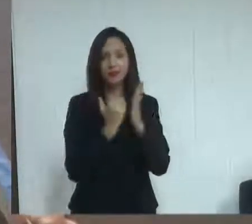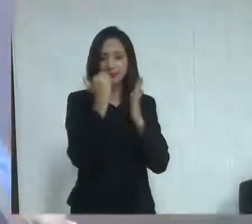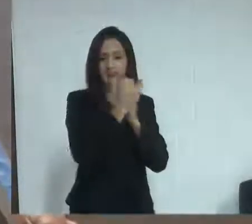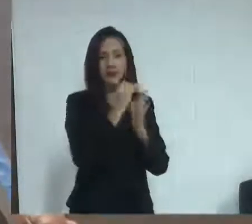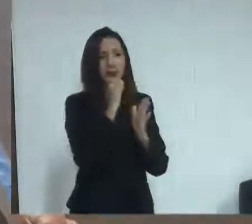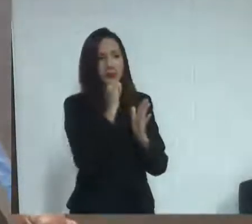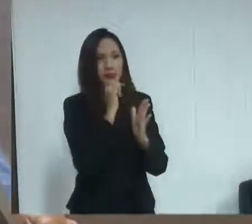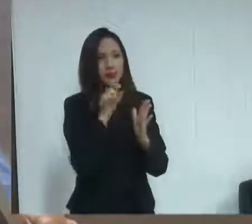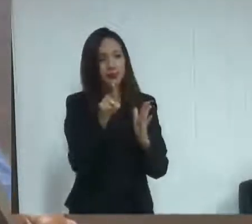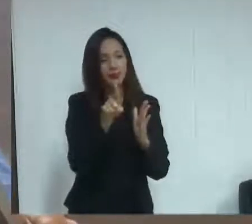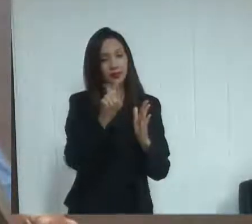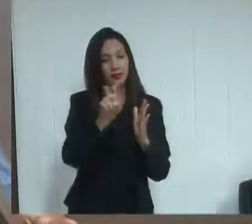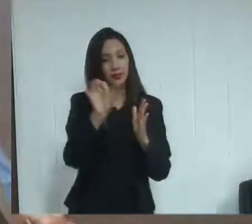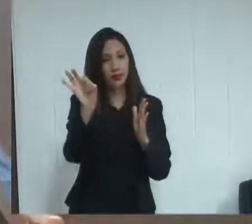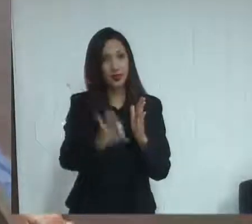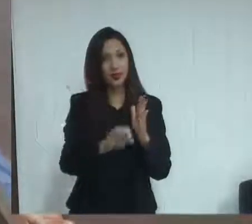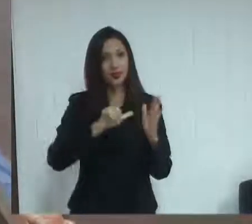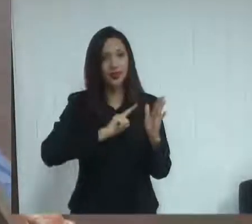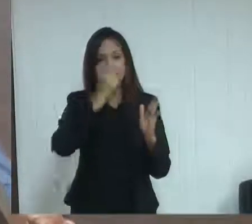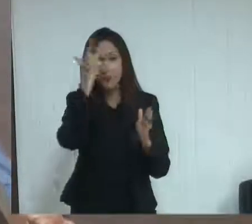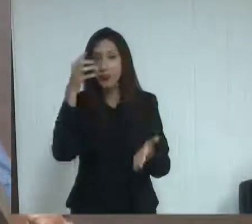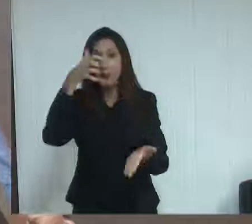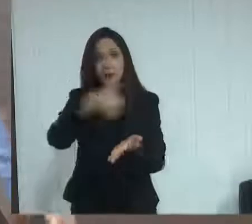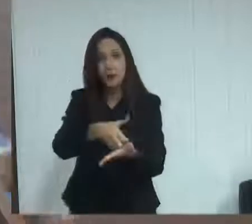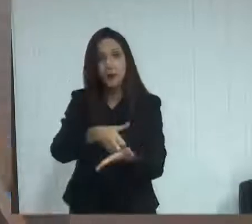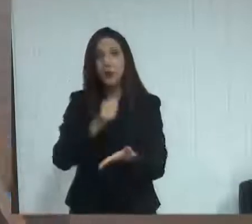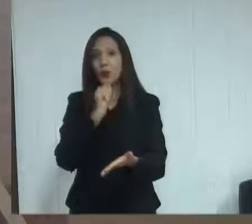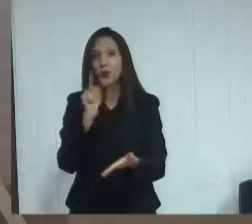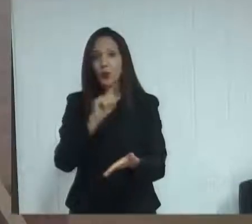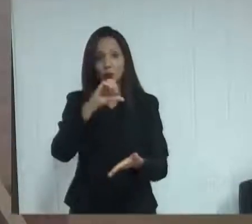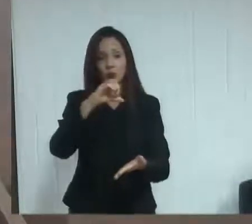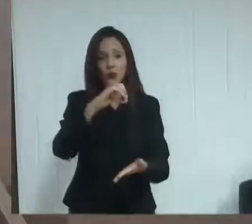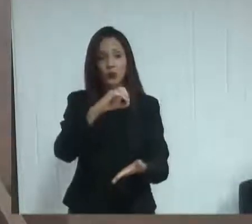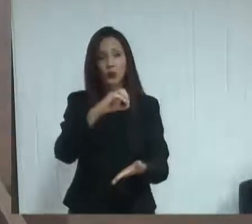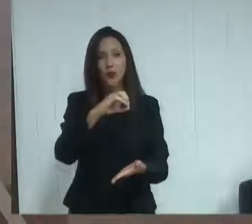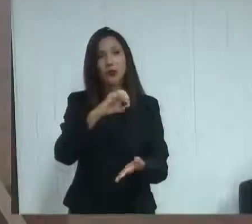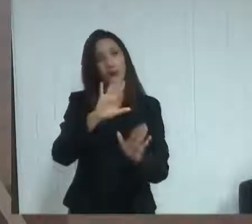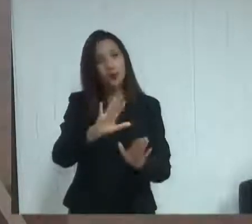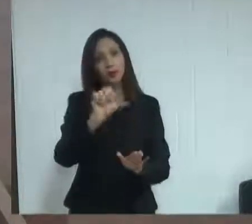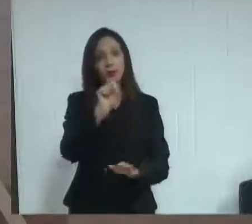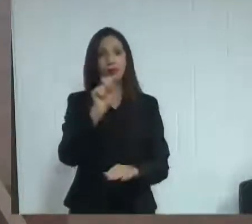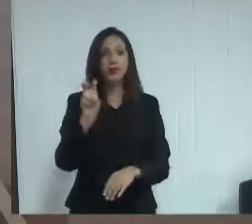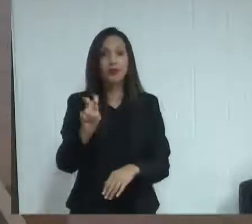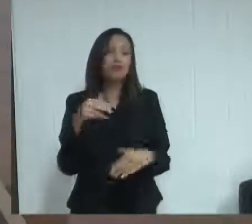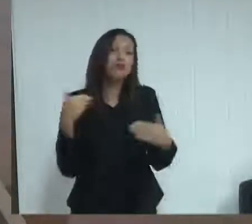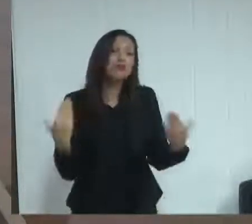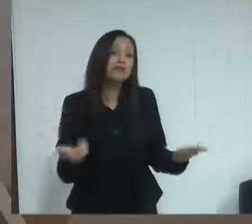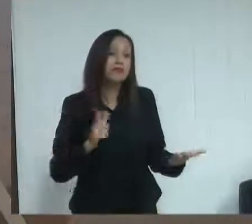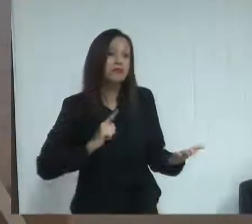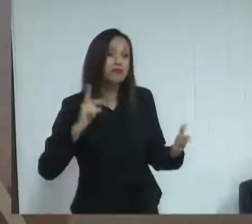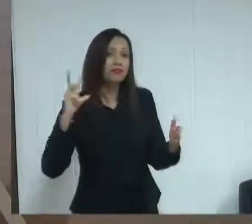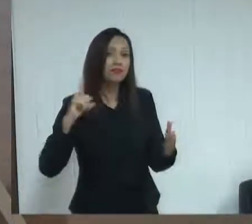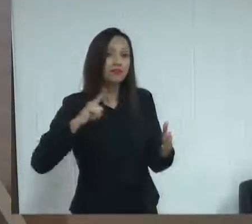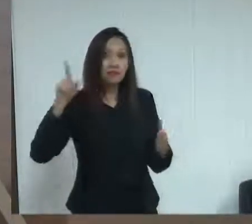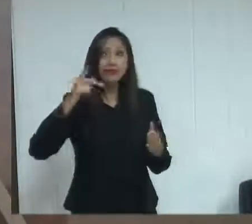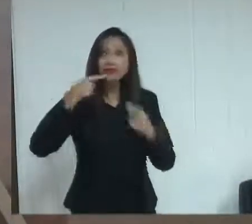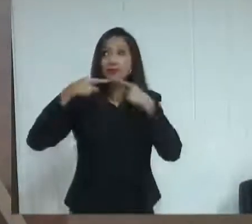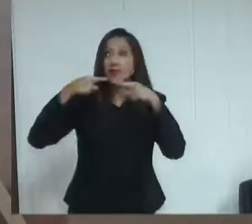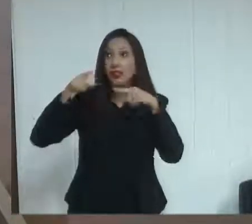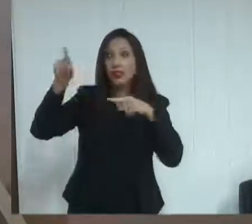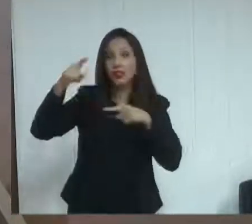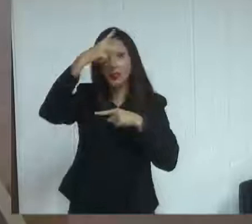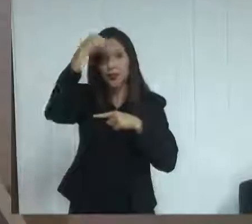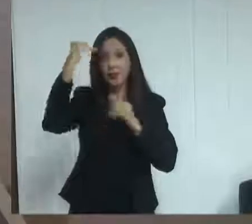exemplo, para 15%, quem pagasse à vista iria pagar não 90%, mas 85%. E aí iriam dizer que o Executivo abaixou